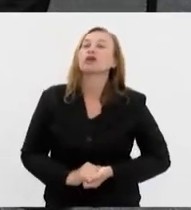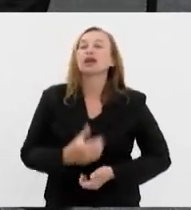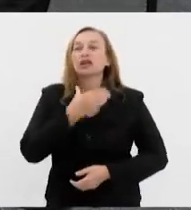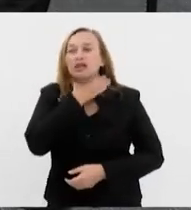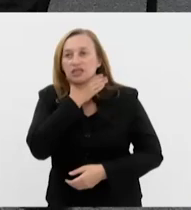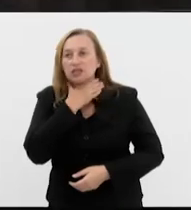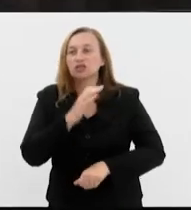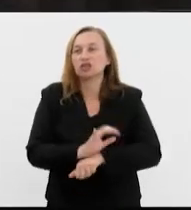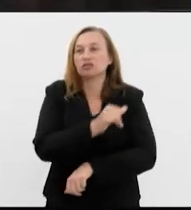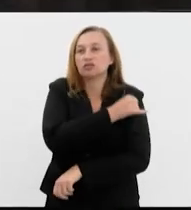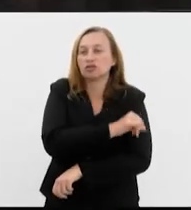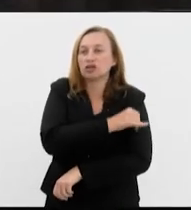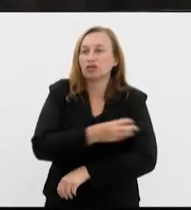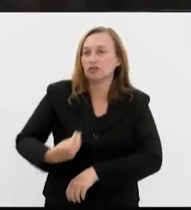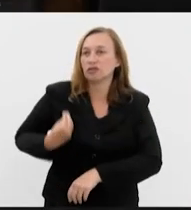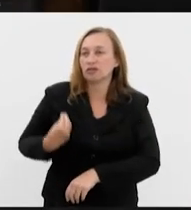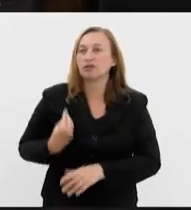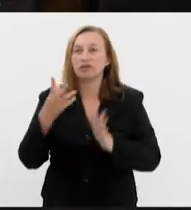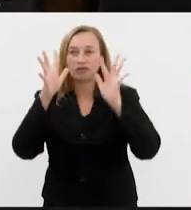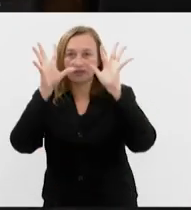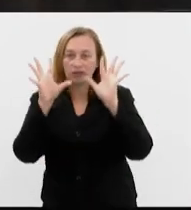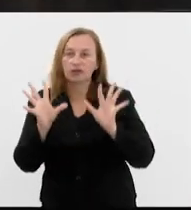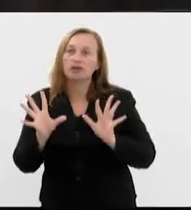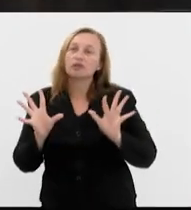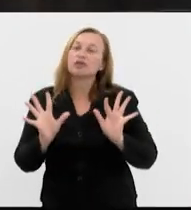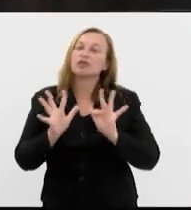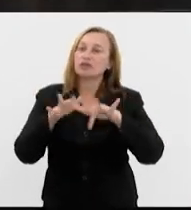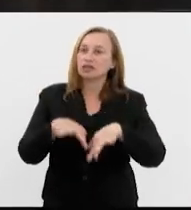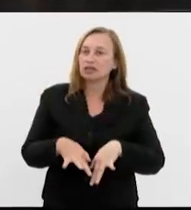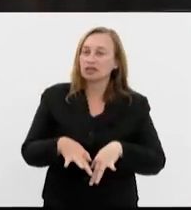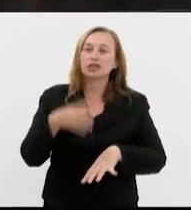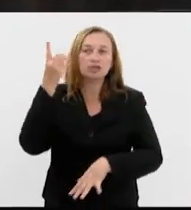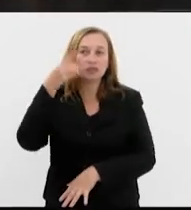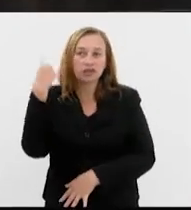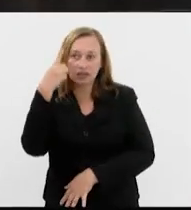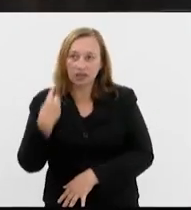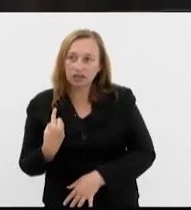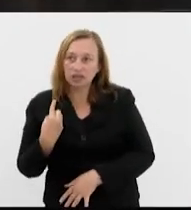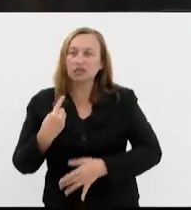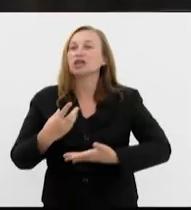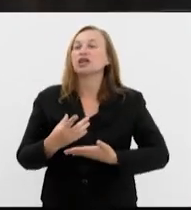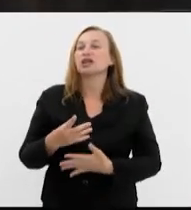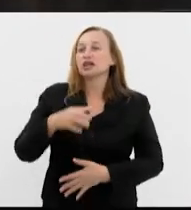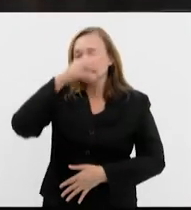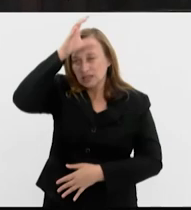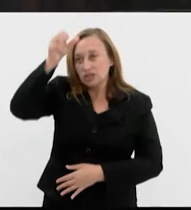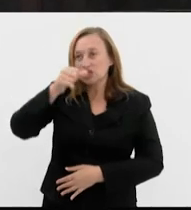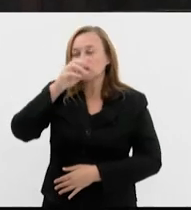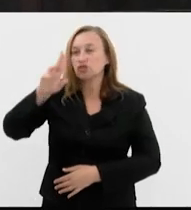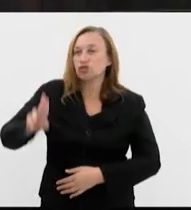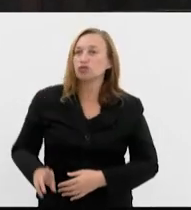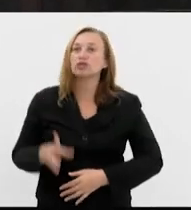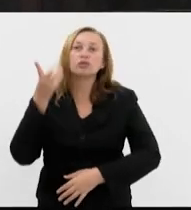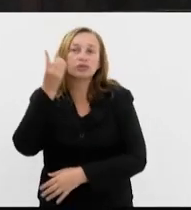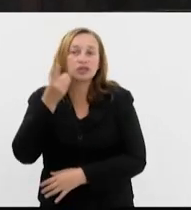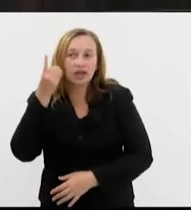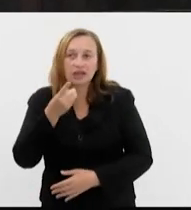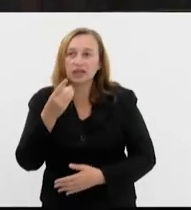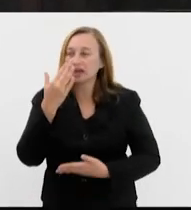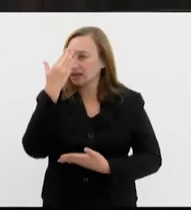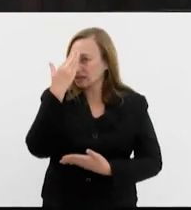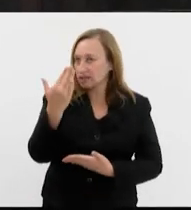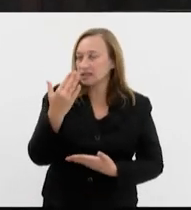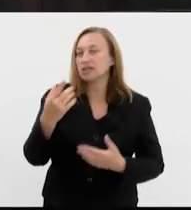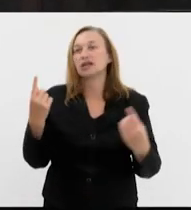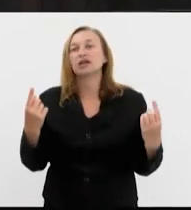vive. Muito obrigado, meu líder. Obrigado, meu líder. Já concluindo, deputada Tia Ju, agradecer que Vossa Excelência deixou que esse